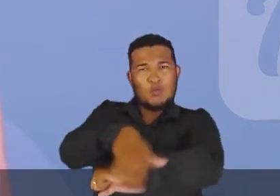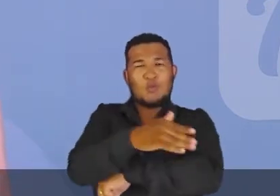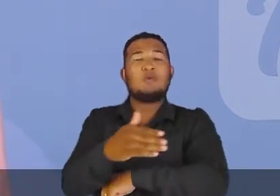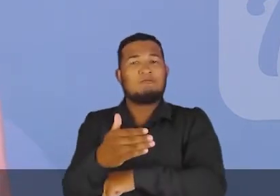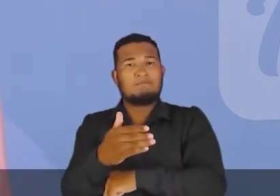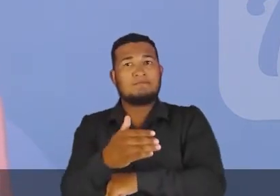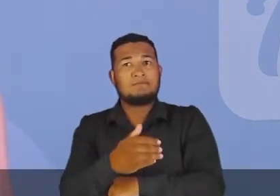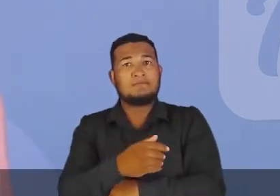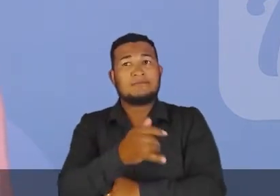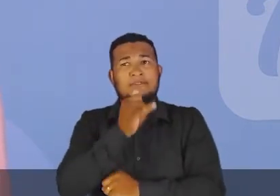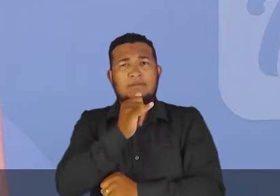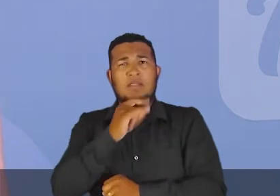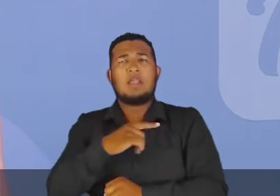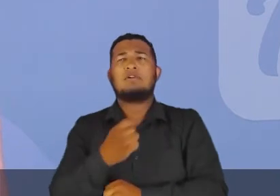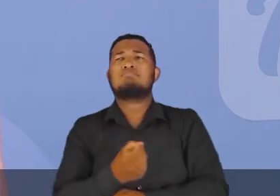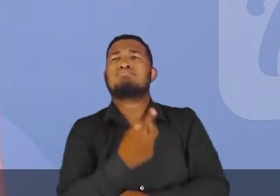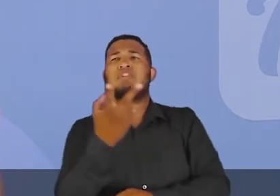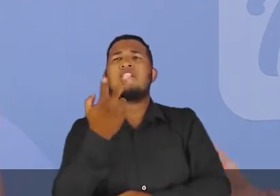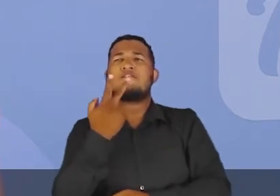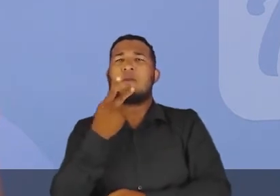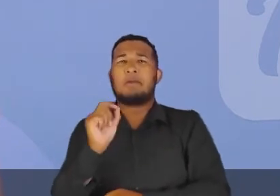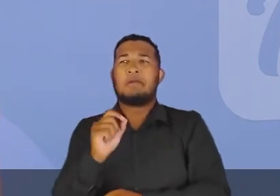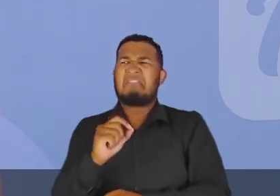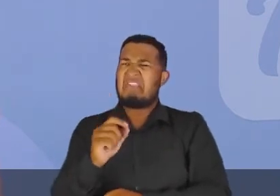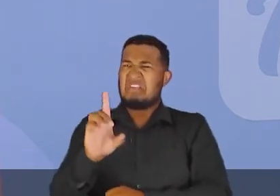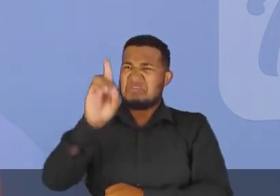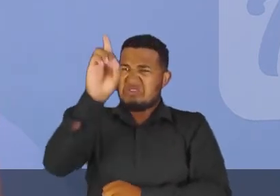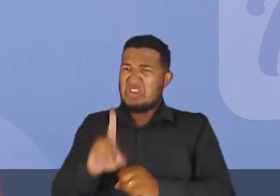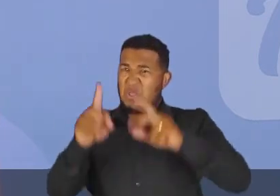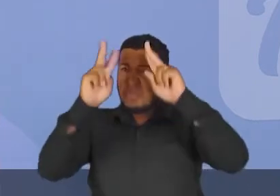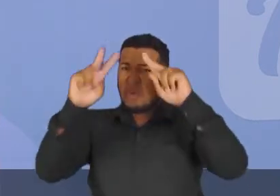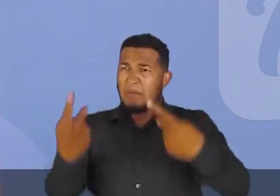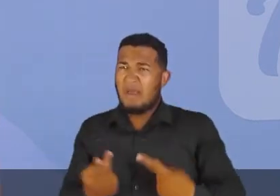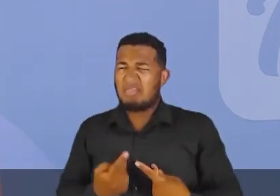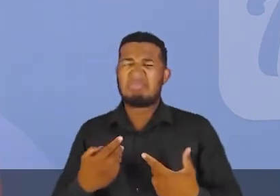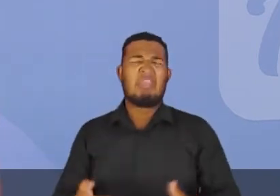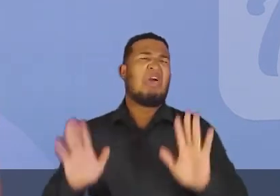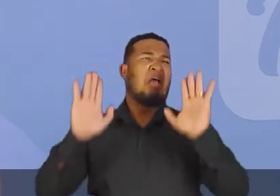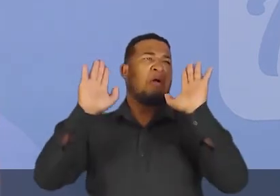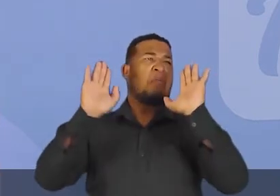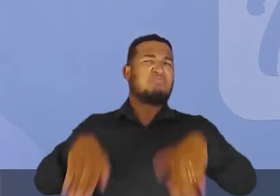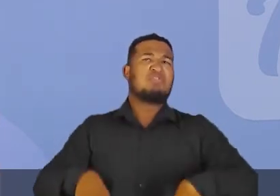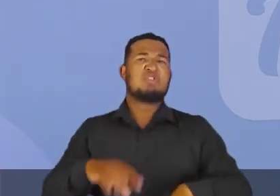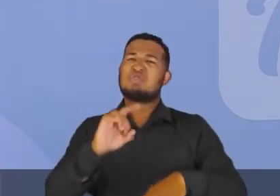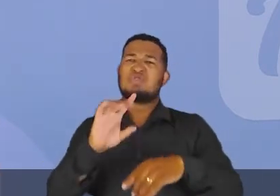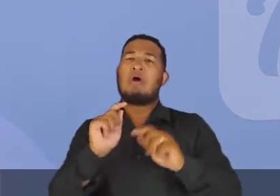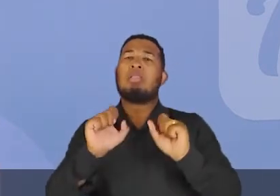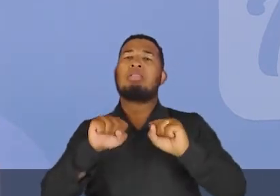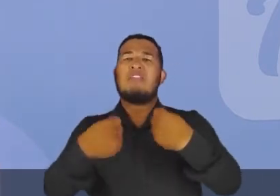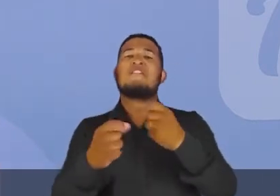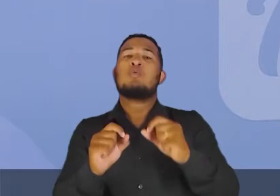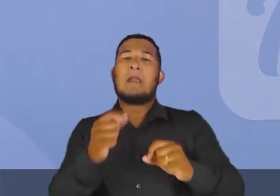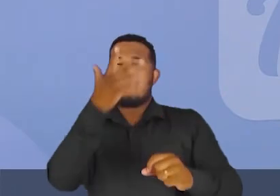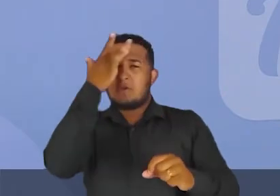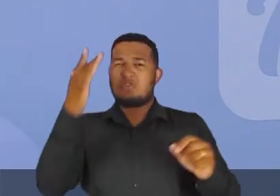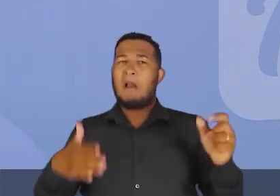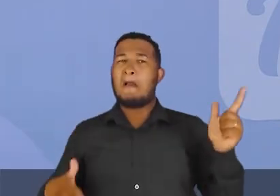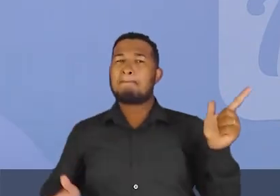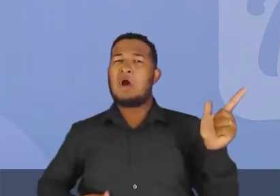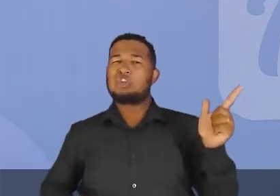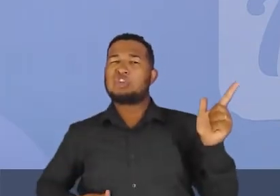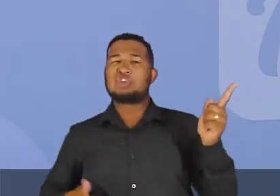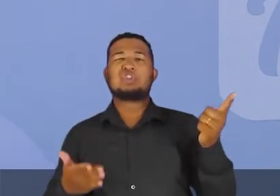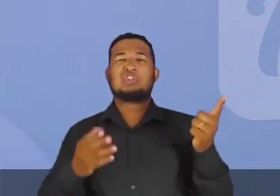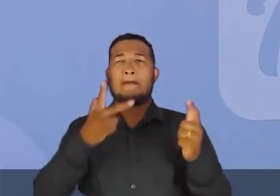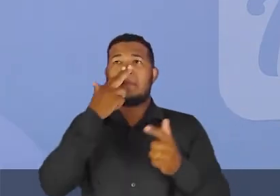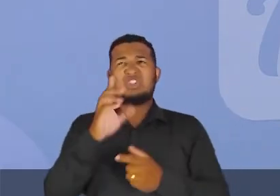gente ouve muita gente que diz assim: ah, direitos humanos serve só para defender bandido, que eles não tinham que